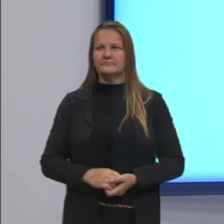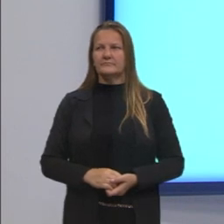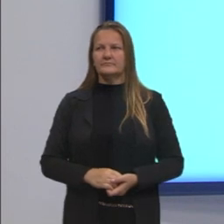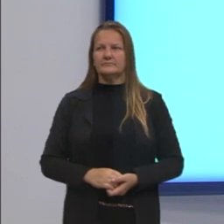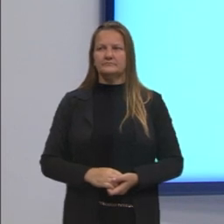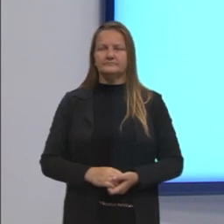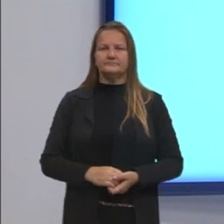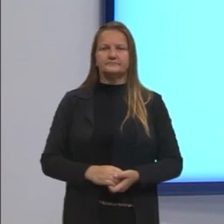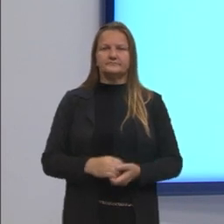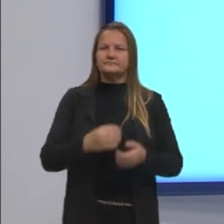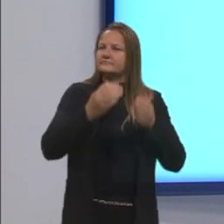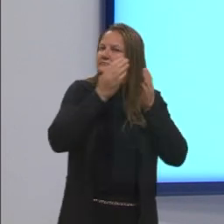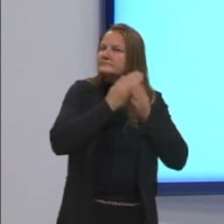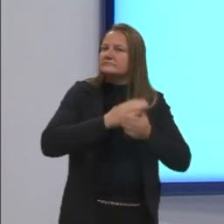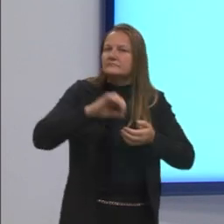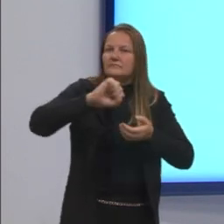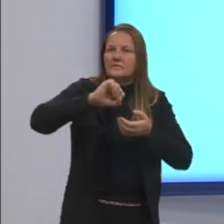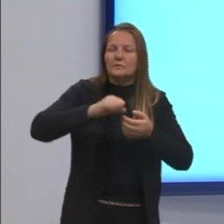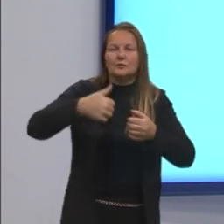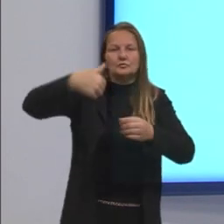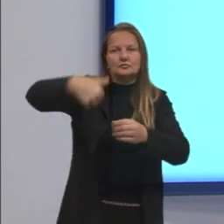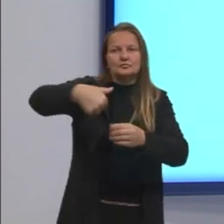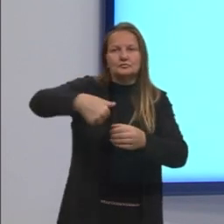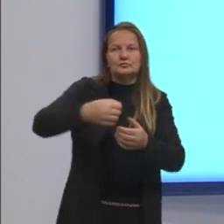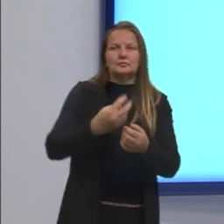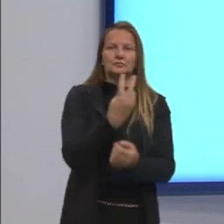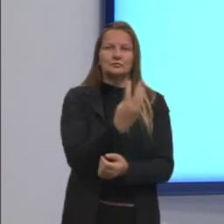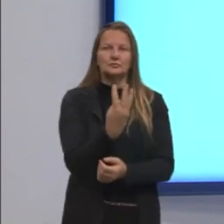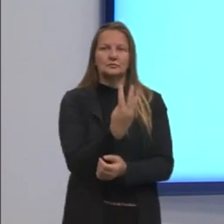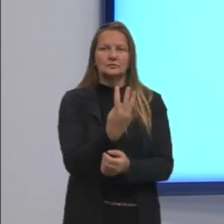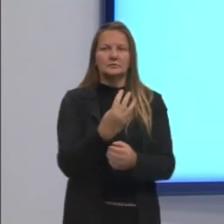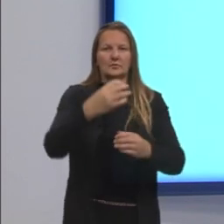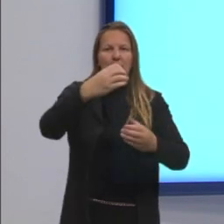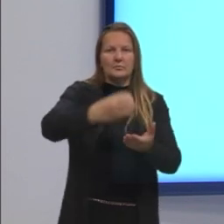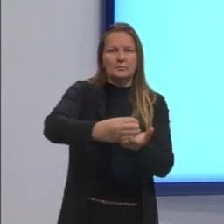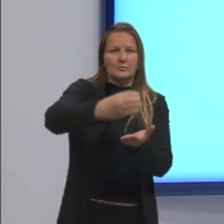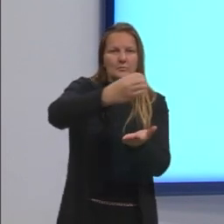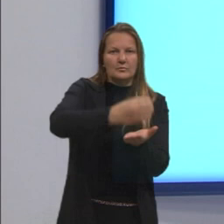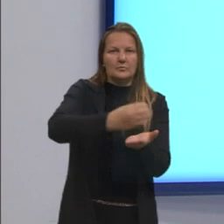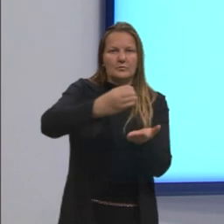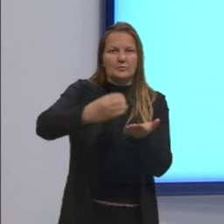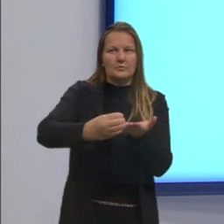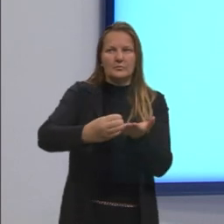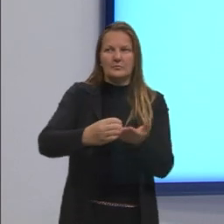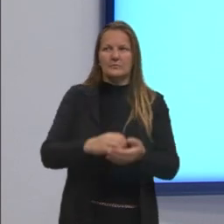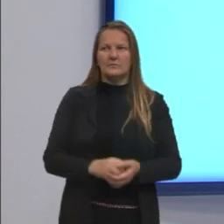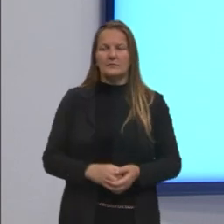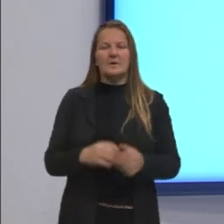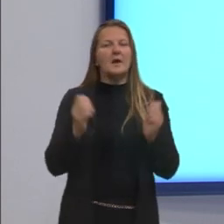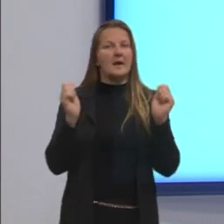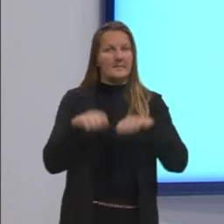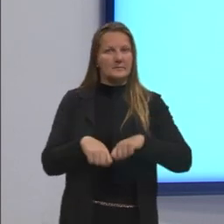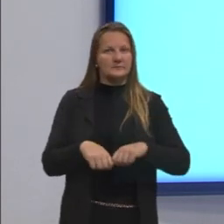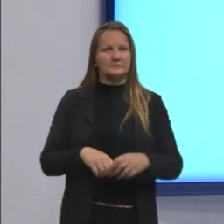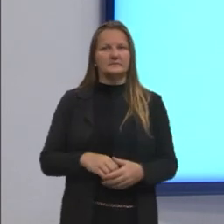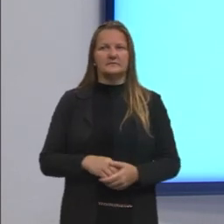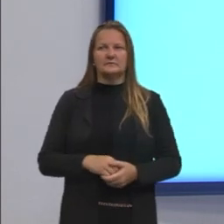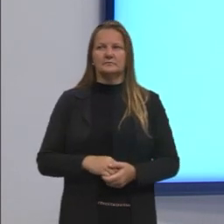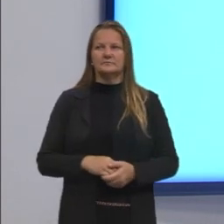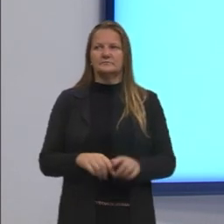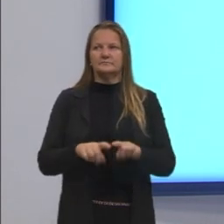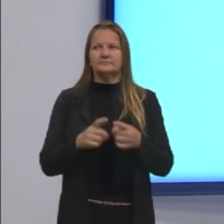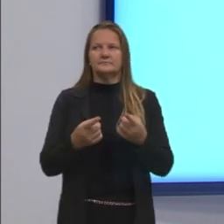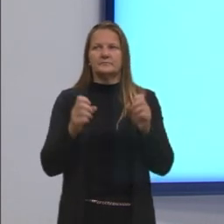o shampoo condicionador sabonete líquido cabe três por inteiro também sobra espaço né mas